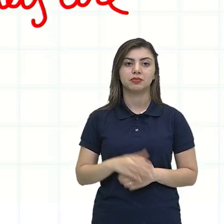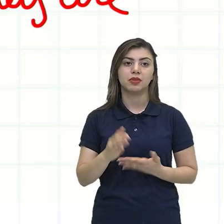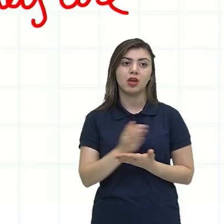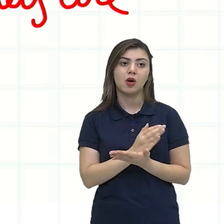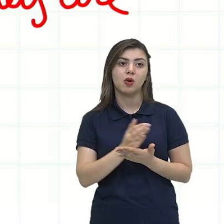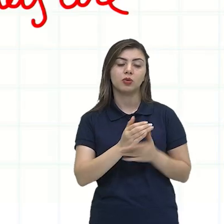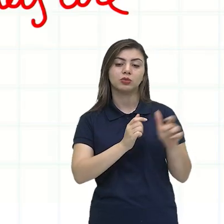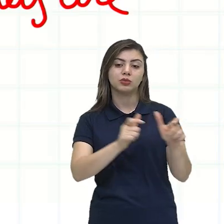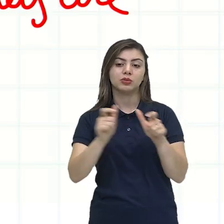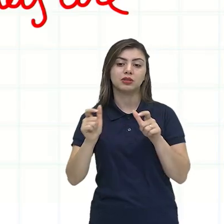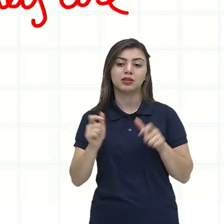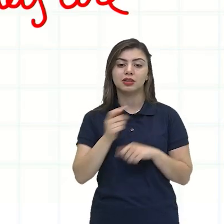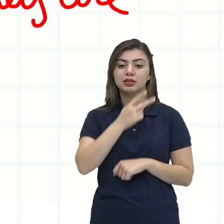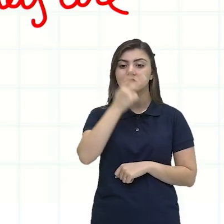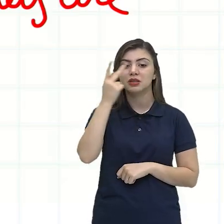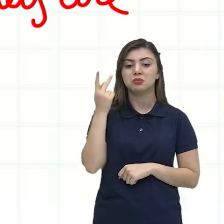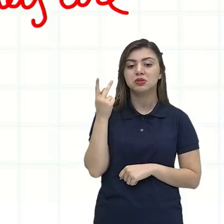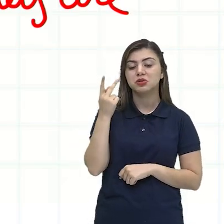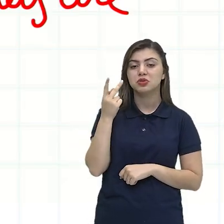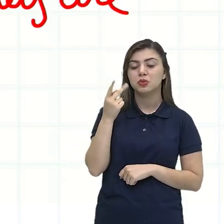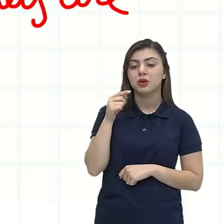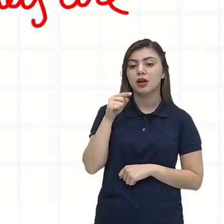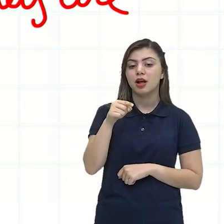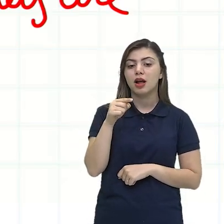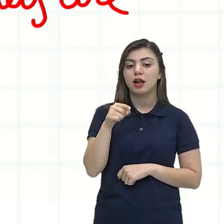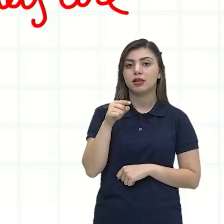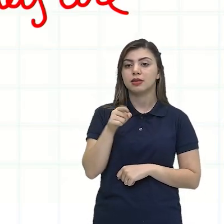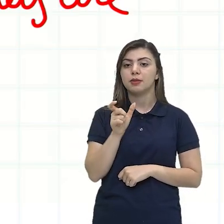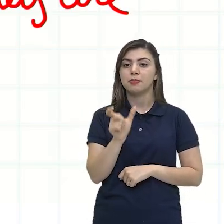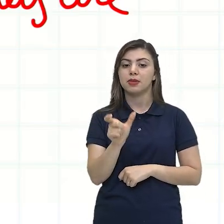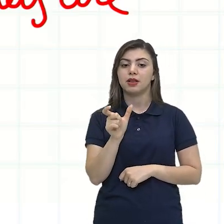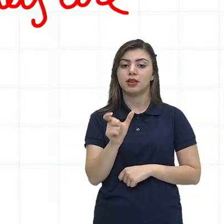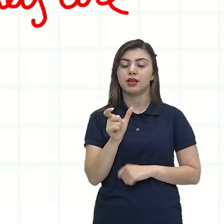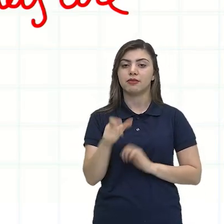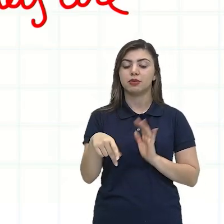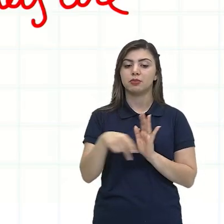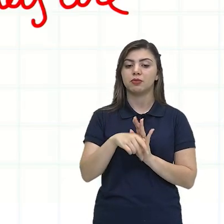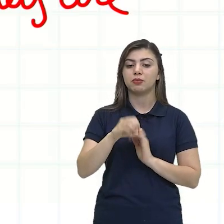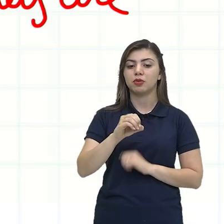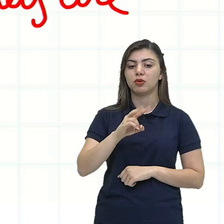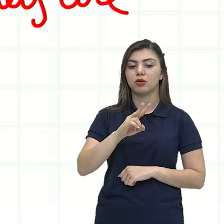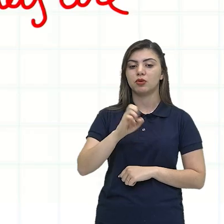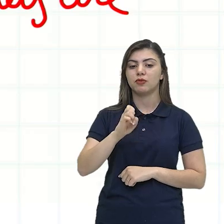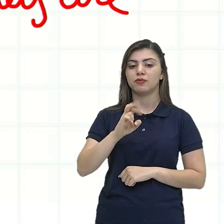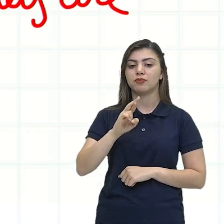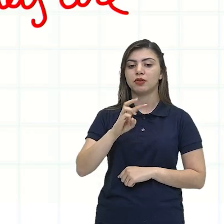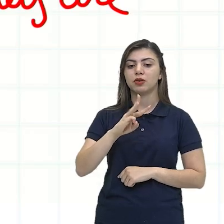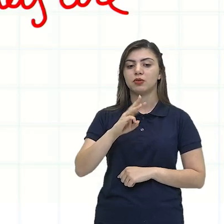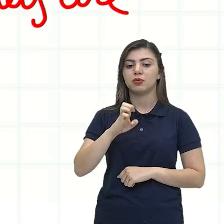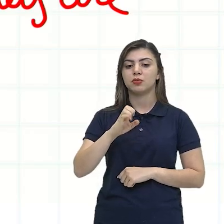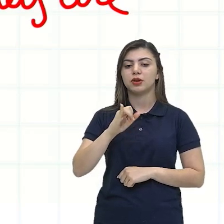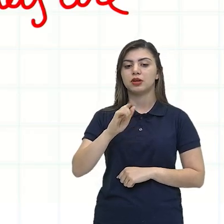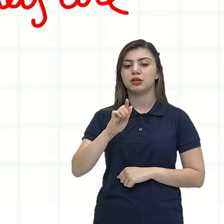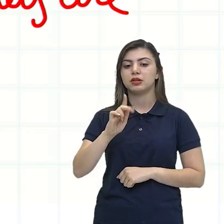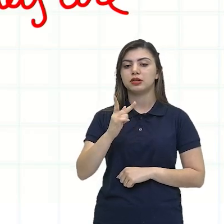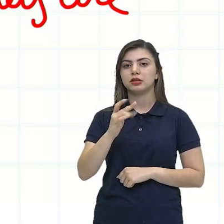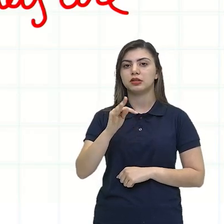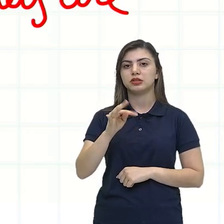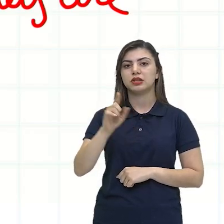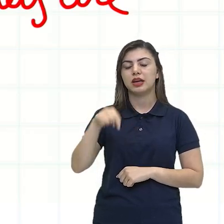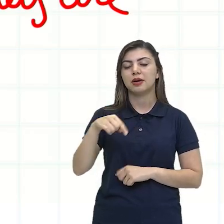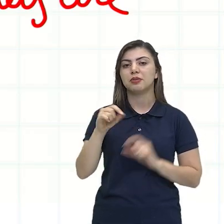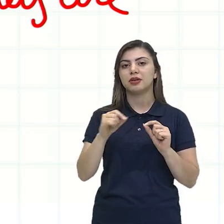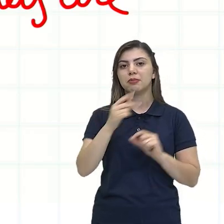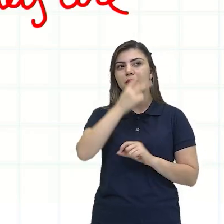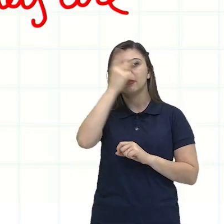alguns lugares as pessoas também não pronunciam mesmo, tá bom? Então, overweight, ok? Bem fraquinho esse T. Isso quer dizer uma pessoa que está acima